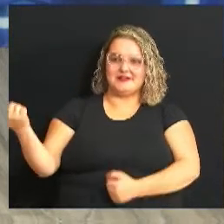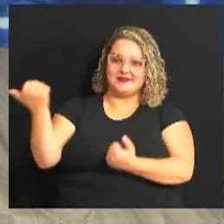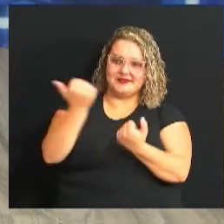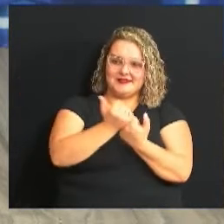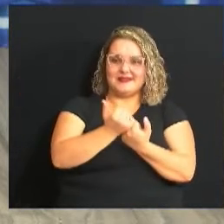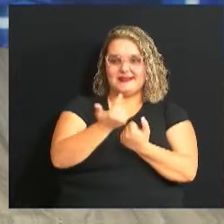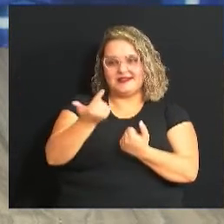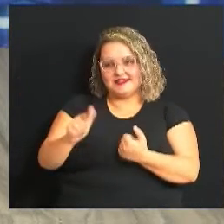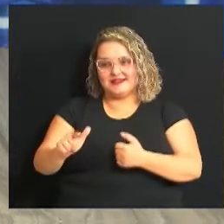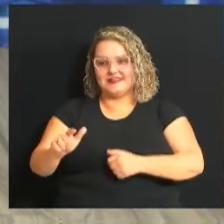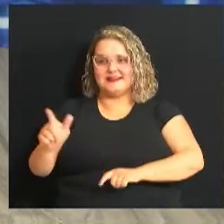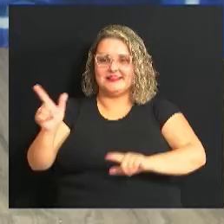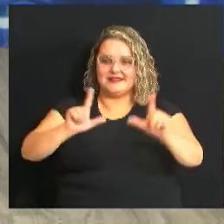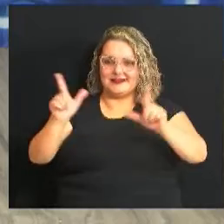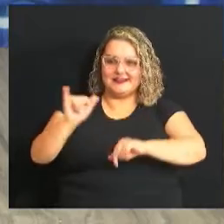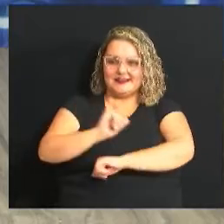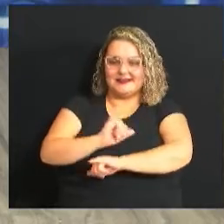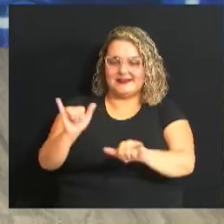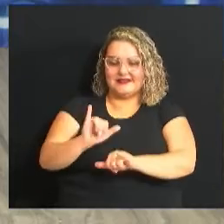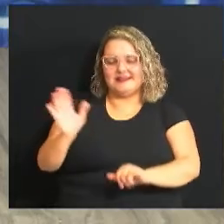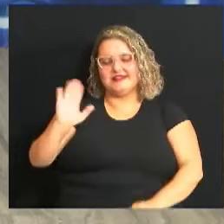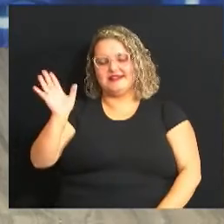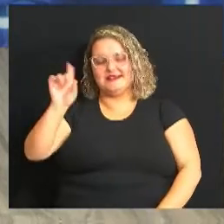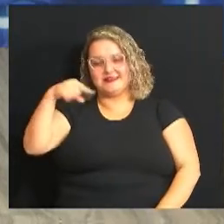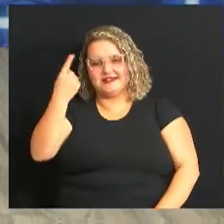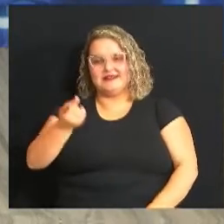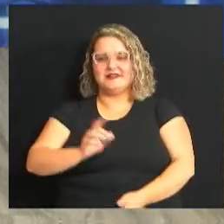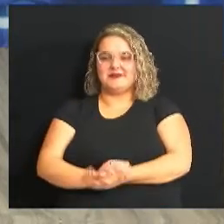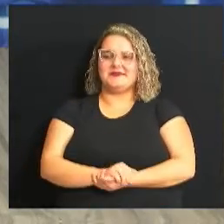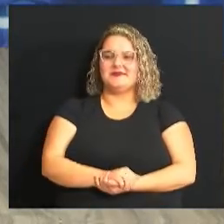seguindo com o seu telejornal. Até a próxima. Tchau.